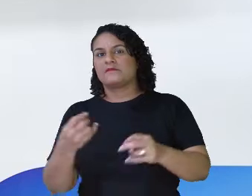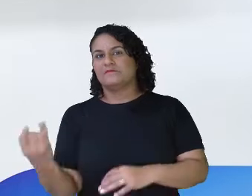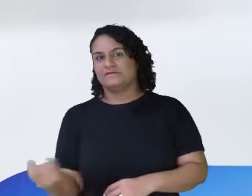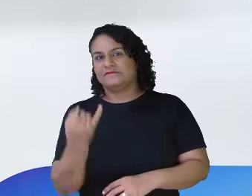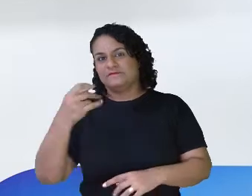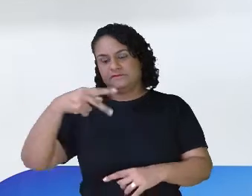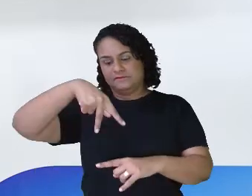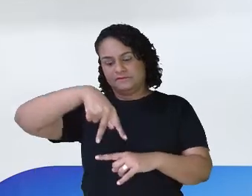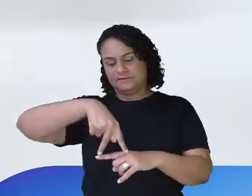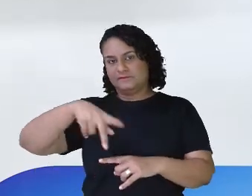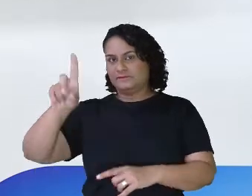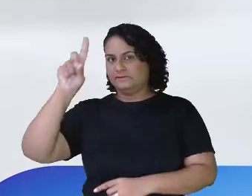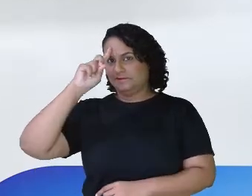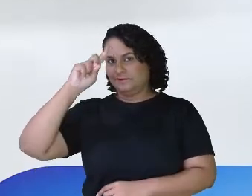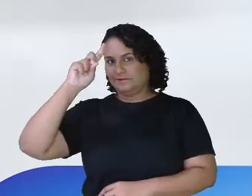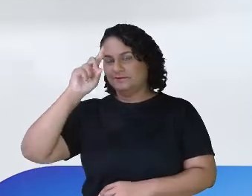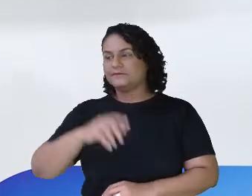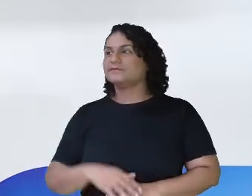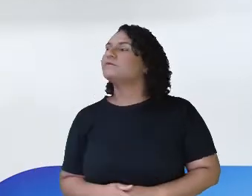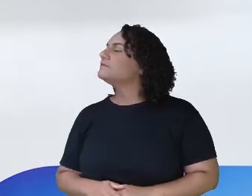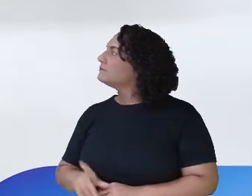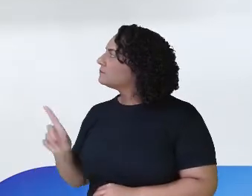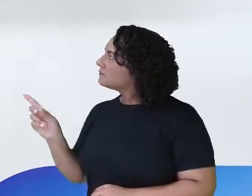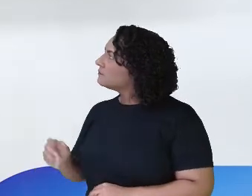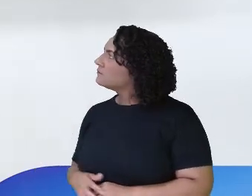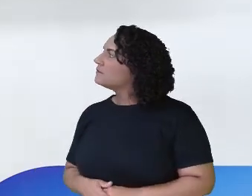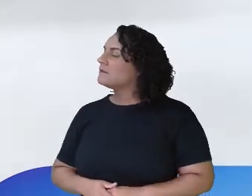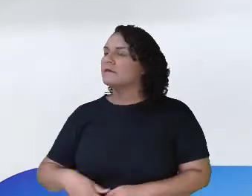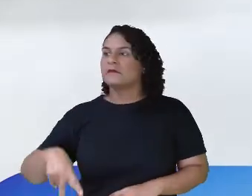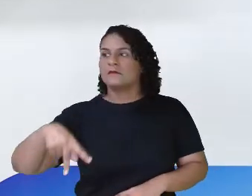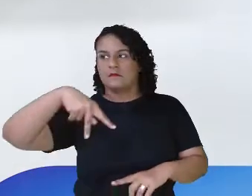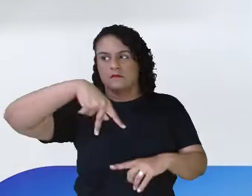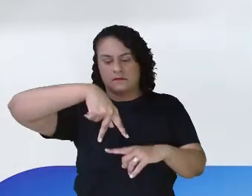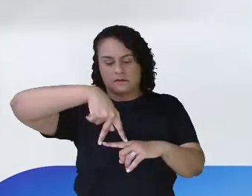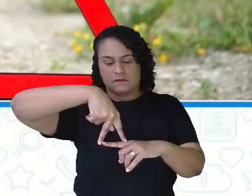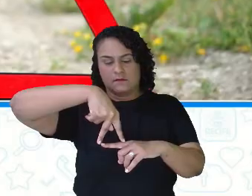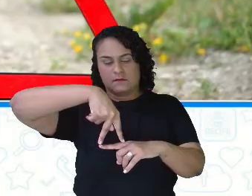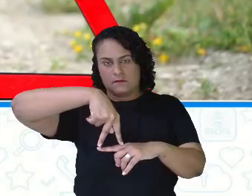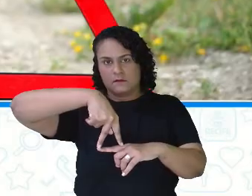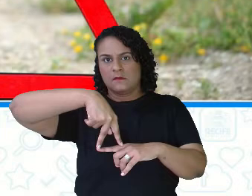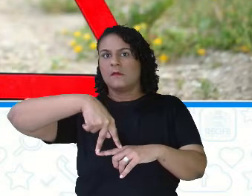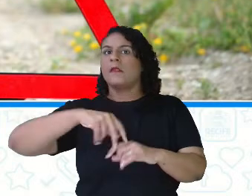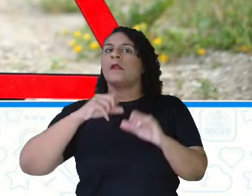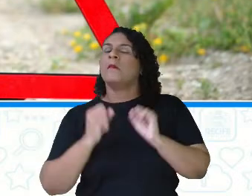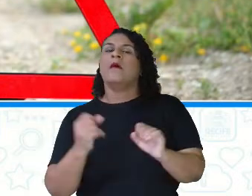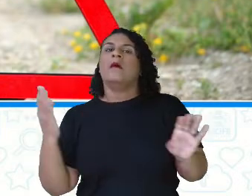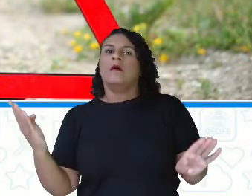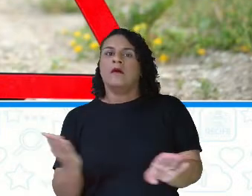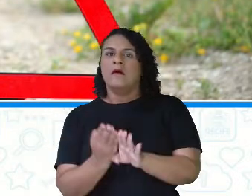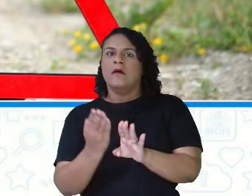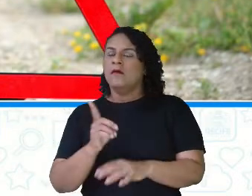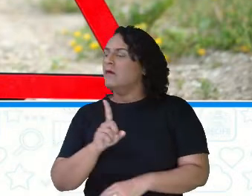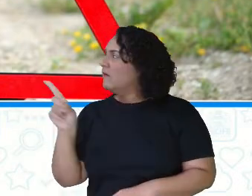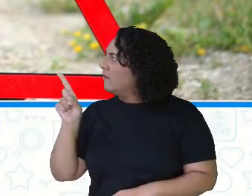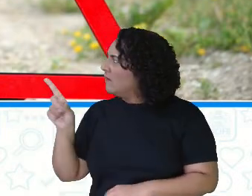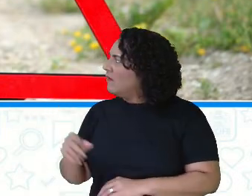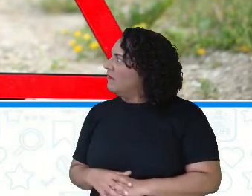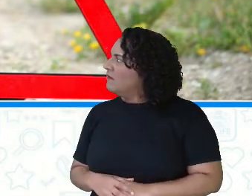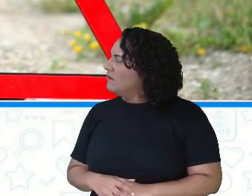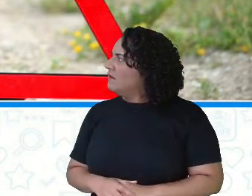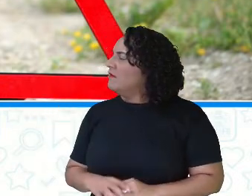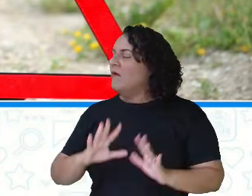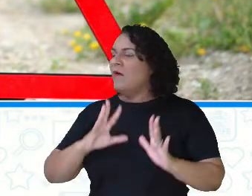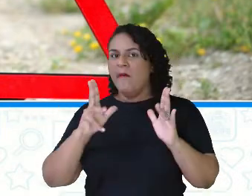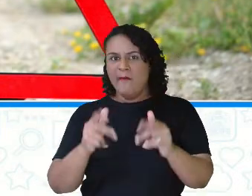certo? Triângulo, figuras de 3 lados, posso encontrar nesse sinalizador, por exemplo.